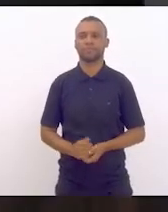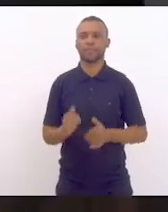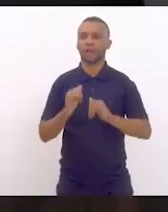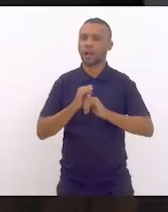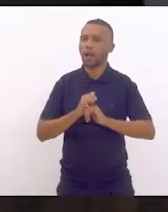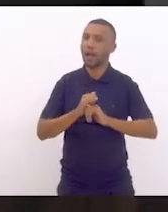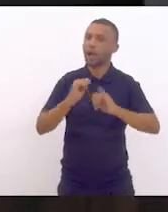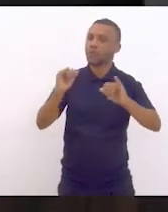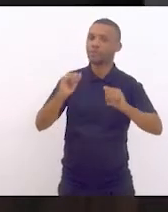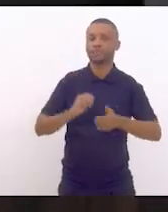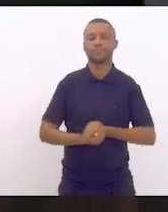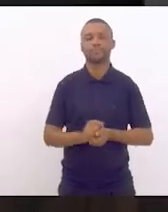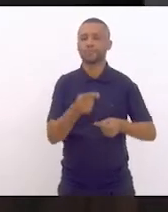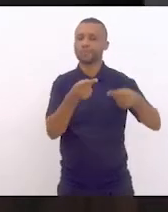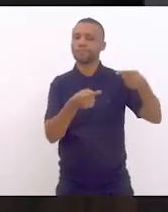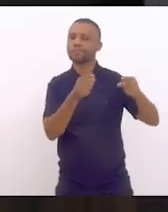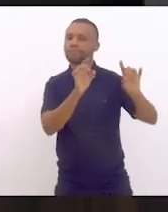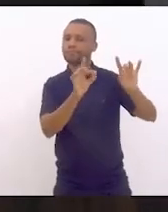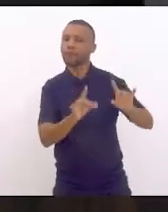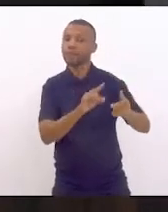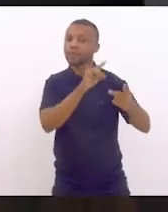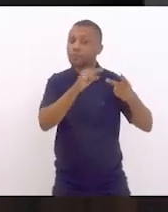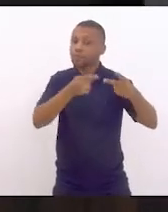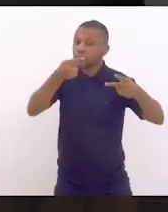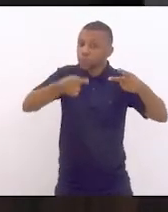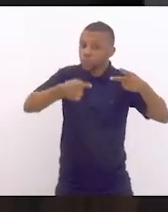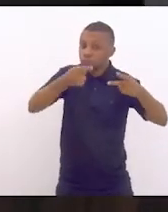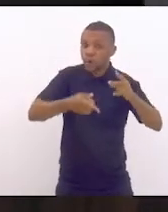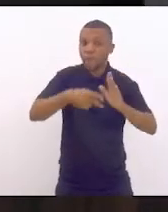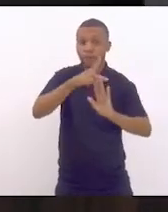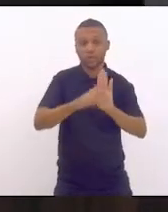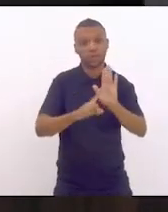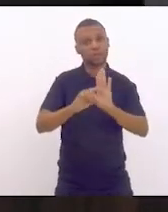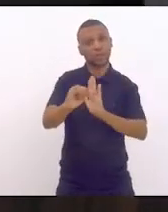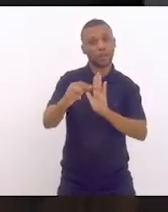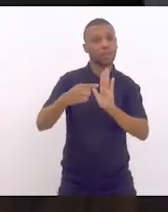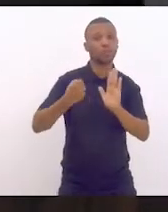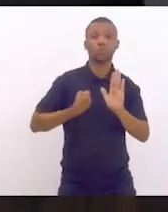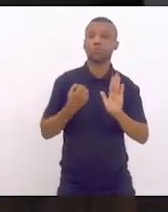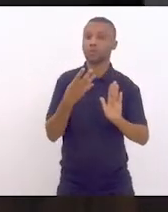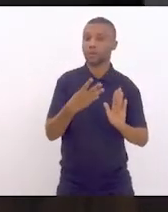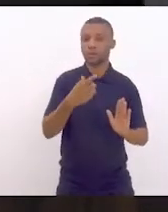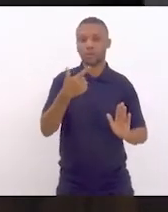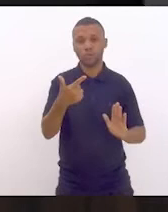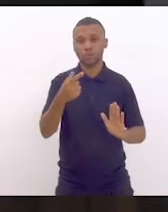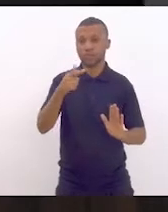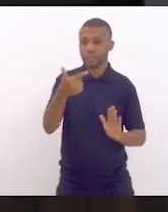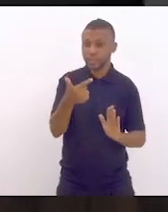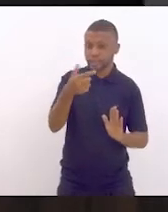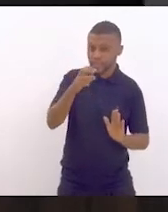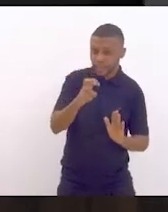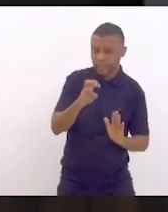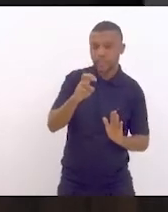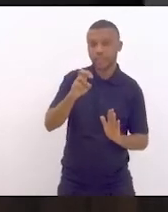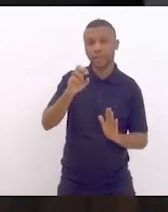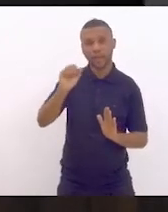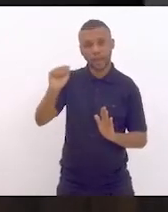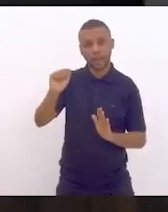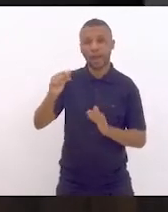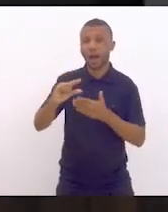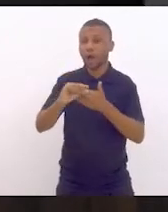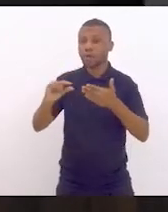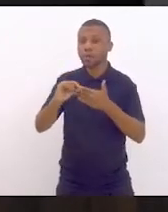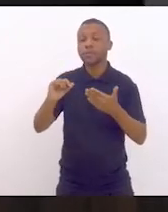Anuncio, em tramitação ordinária, em segunda discussão, redação do vencido, projeto de lei 4215-A de 21, de autoria do deputado